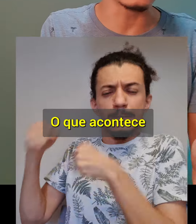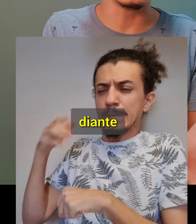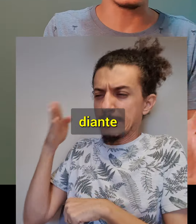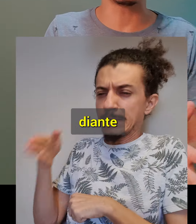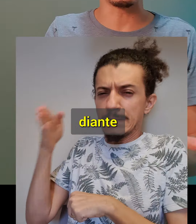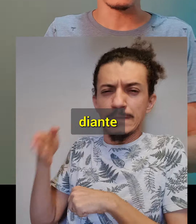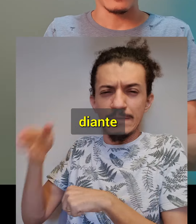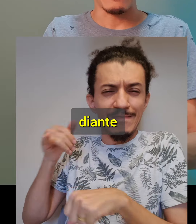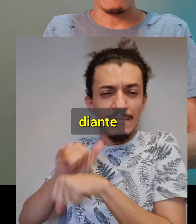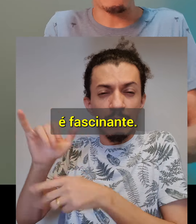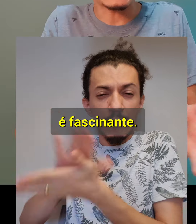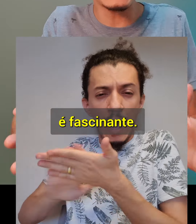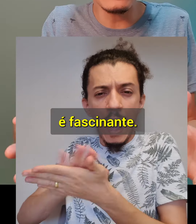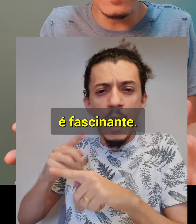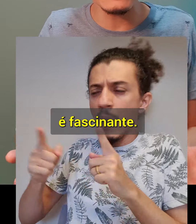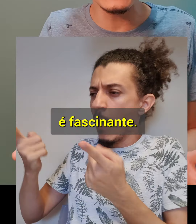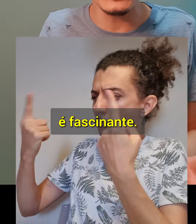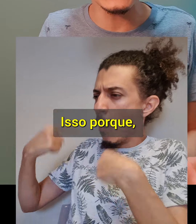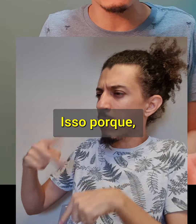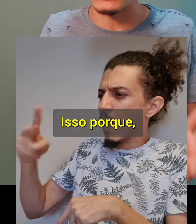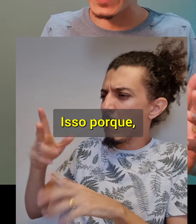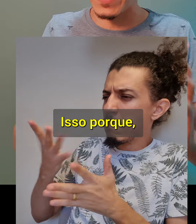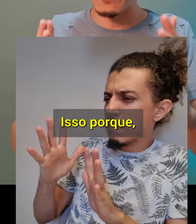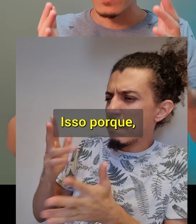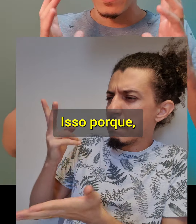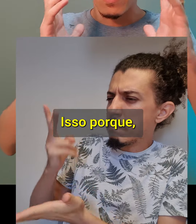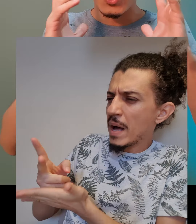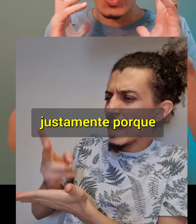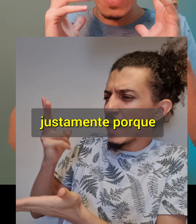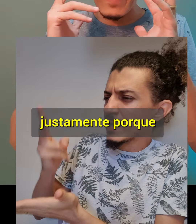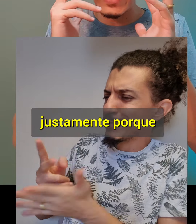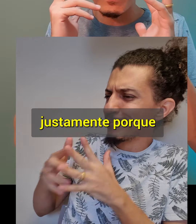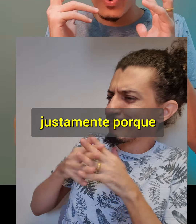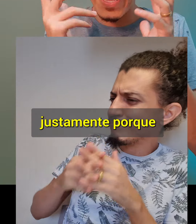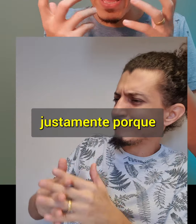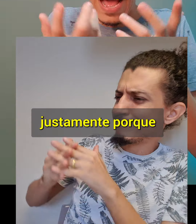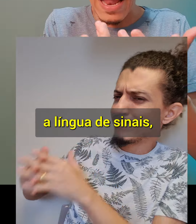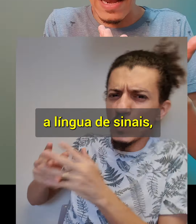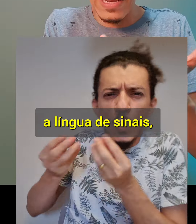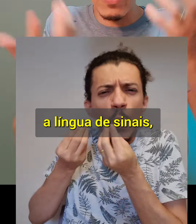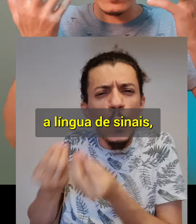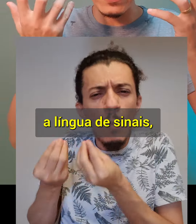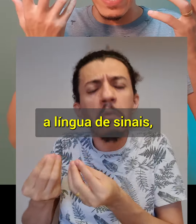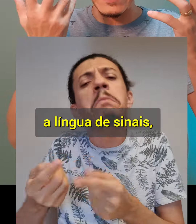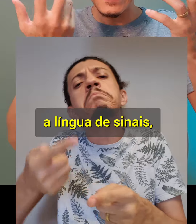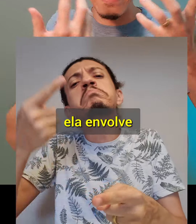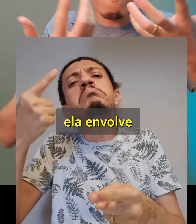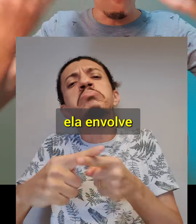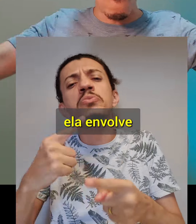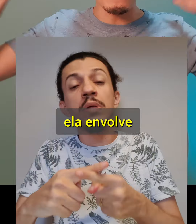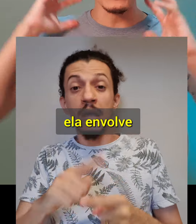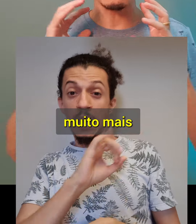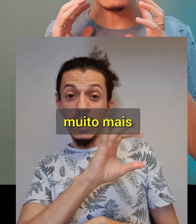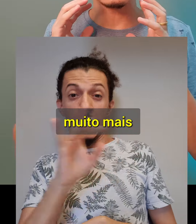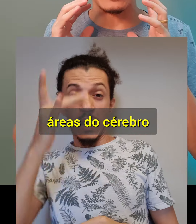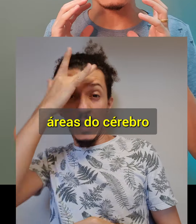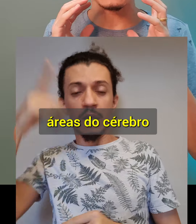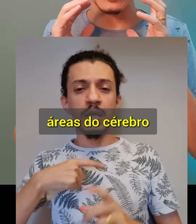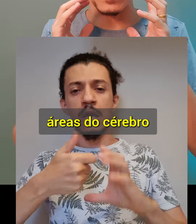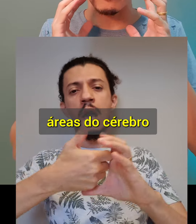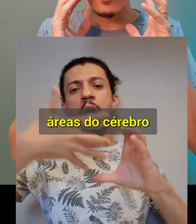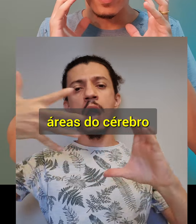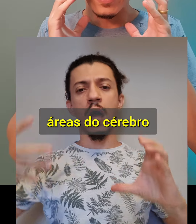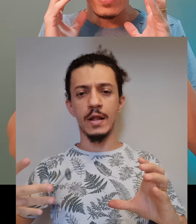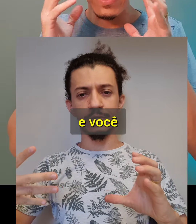o que acontece? Gente, é fascinante isso, justamente porque a língua de sinais envolve muito mais